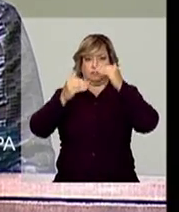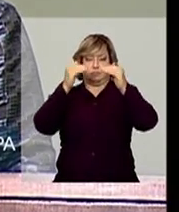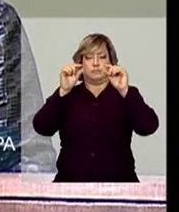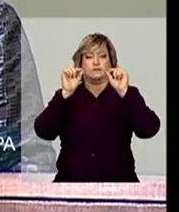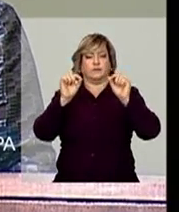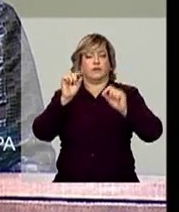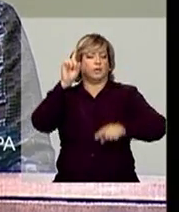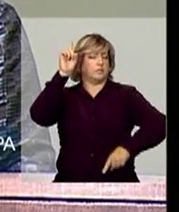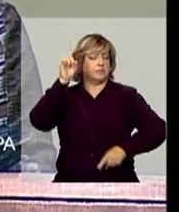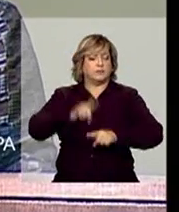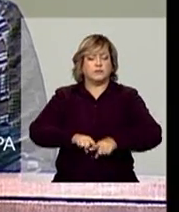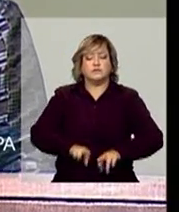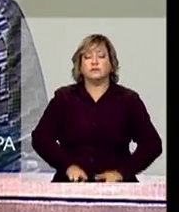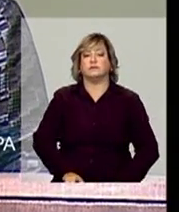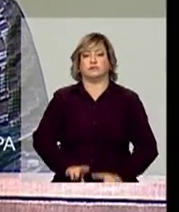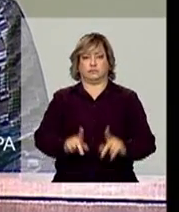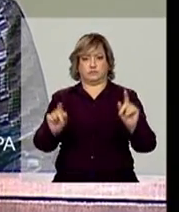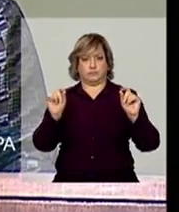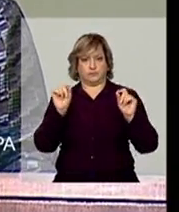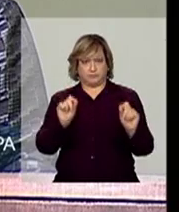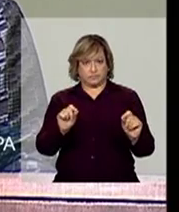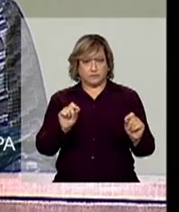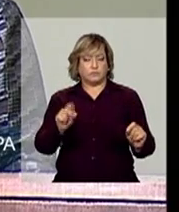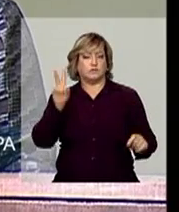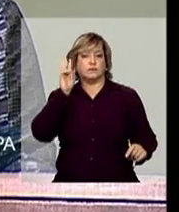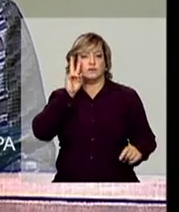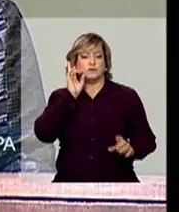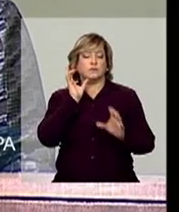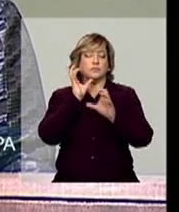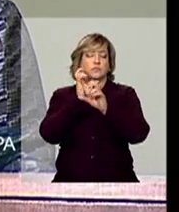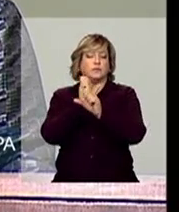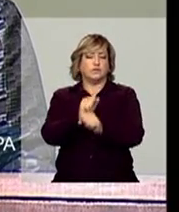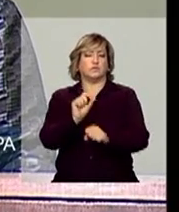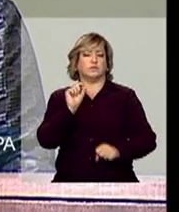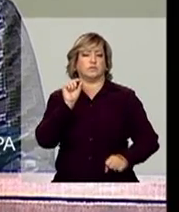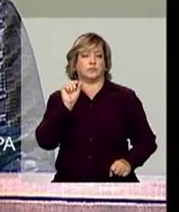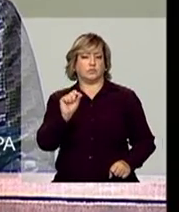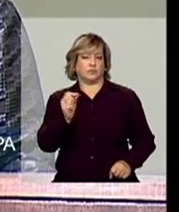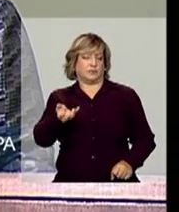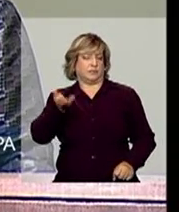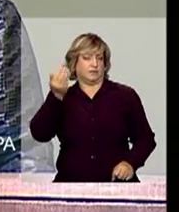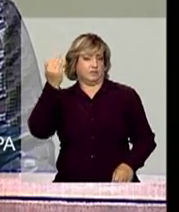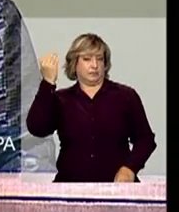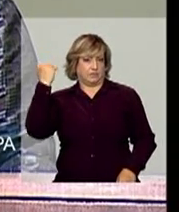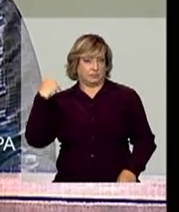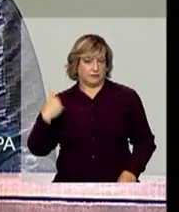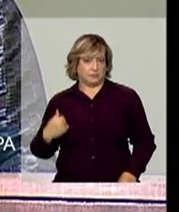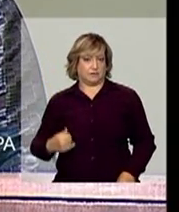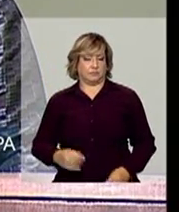completamente diferenciado das históricas características que marcaram,